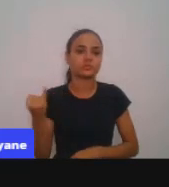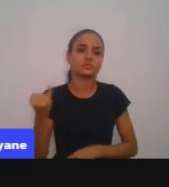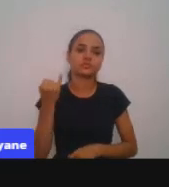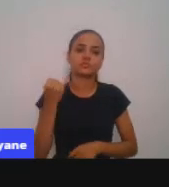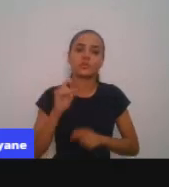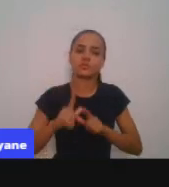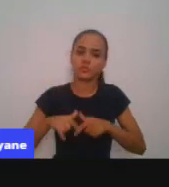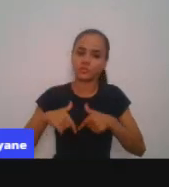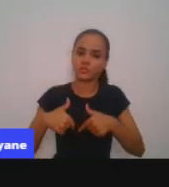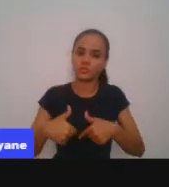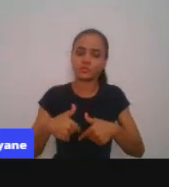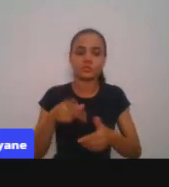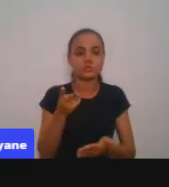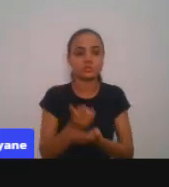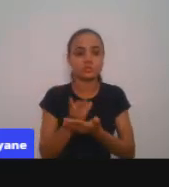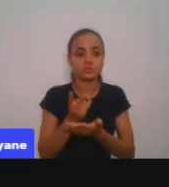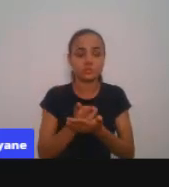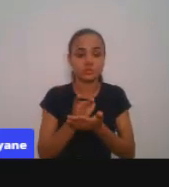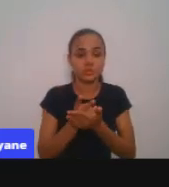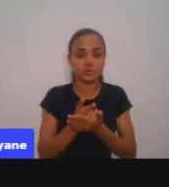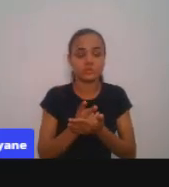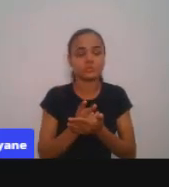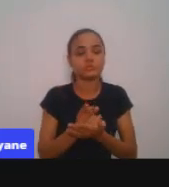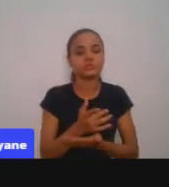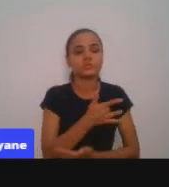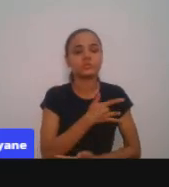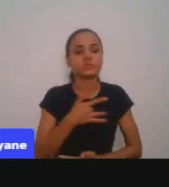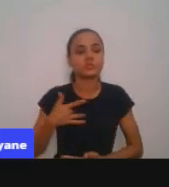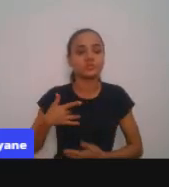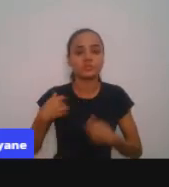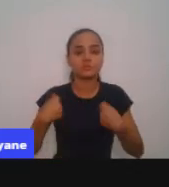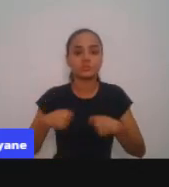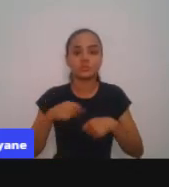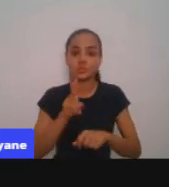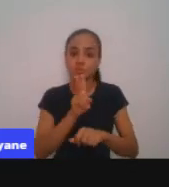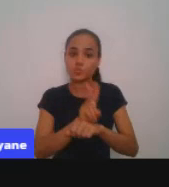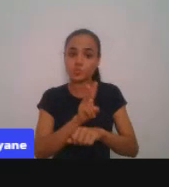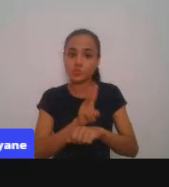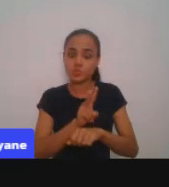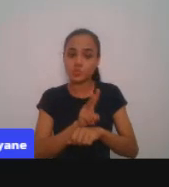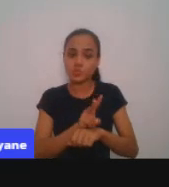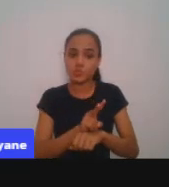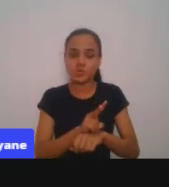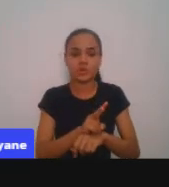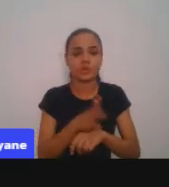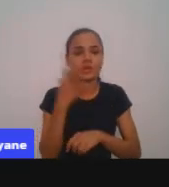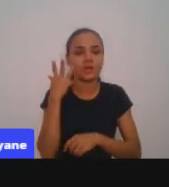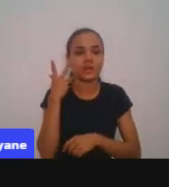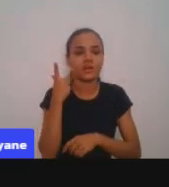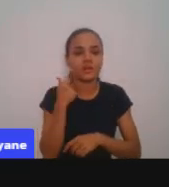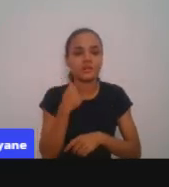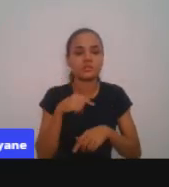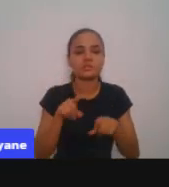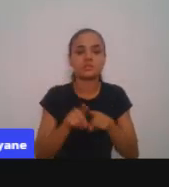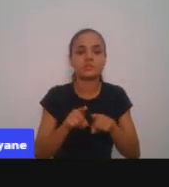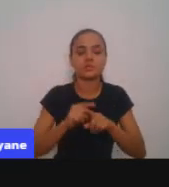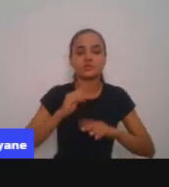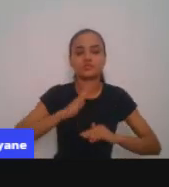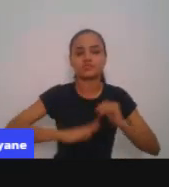lutar sempre, então, por isso. A saúde, a gente precisa preservar a saúde, tanto das crianças quanto dos profissionais que atuam com